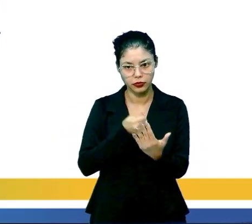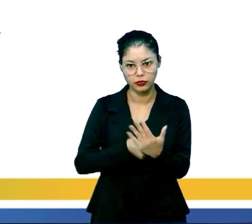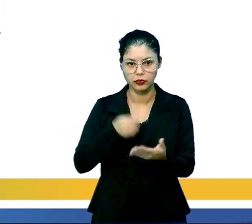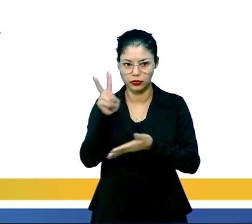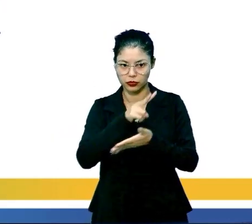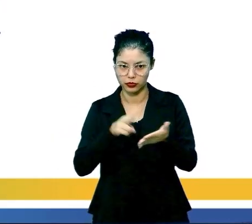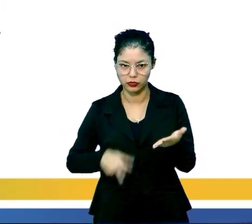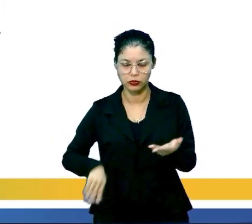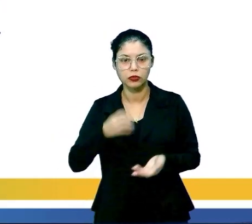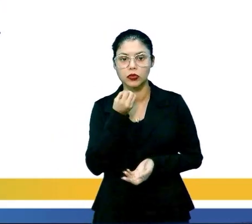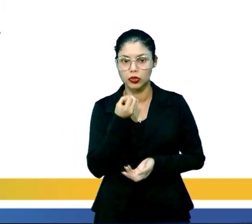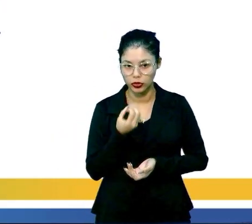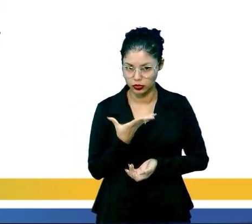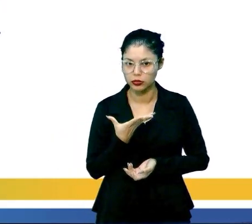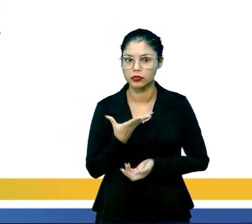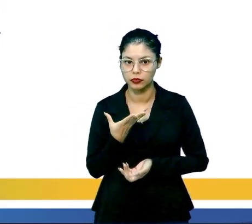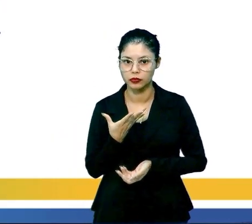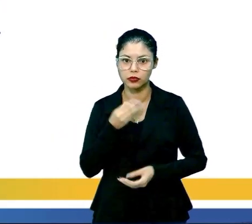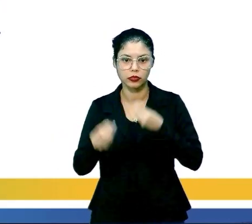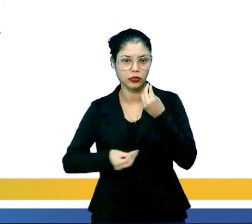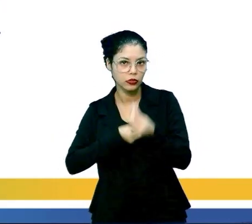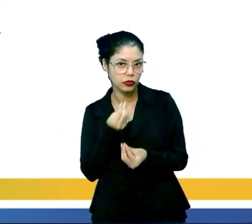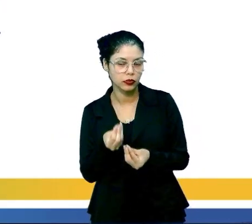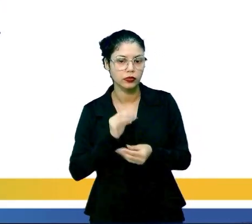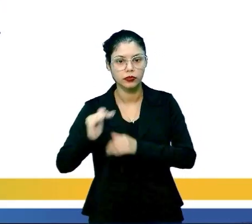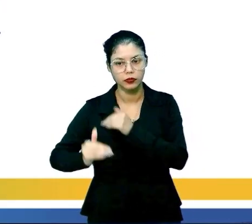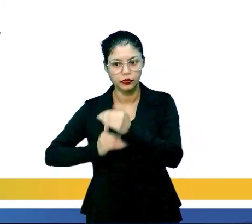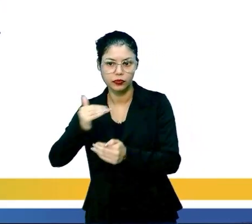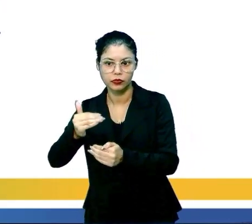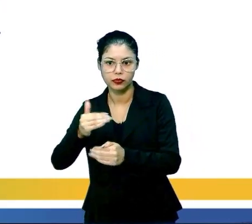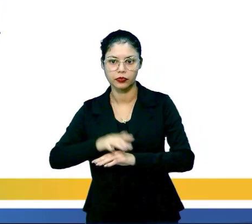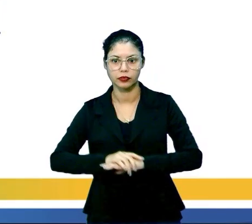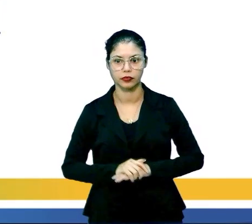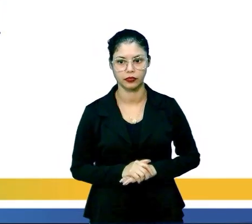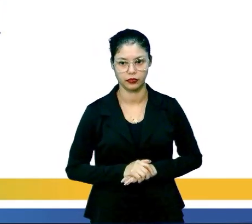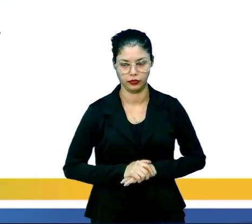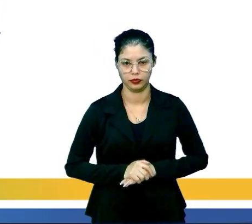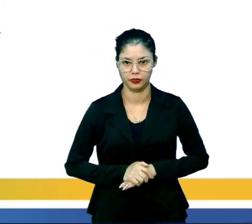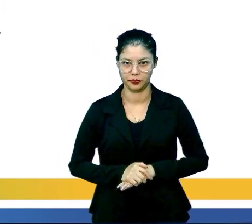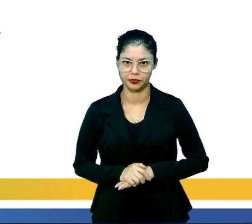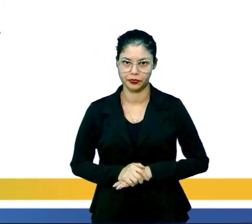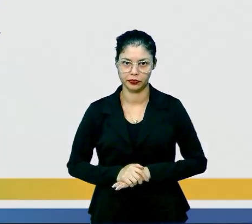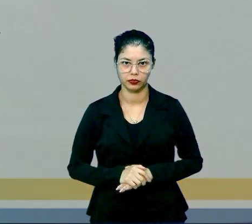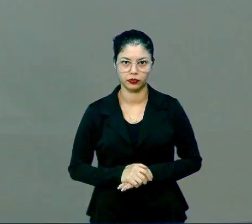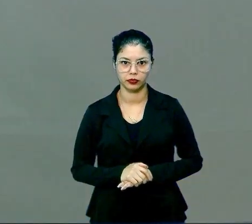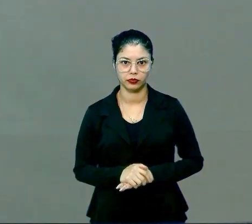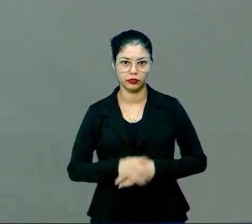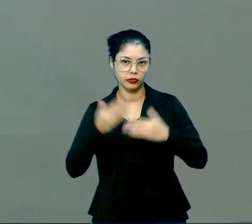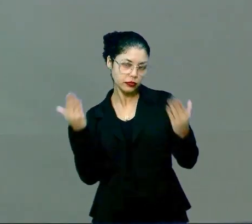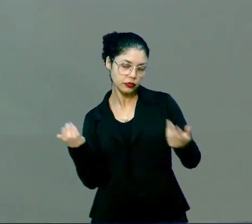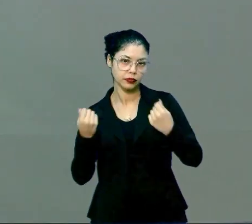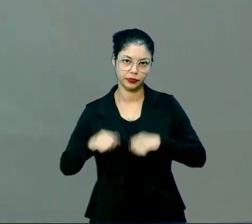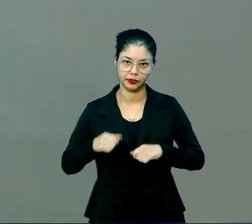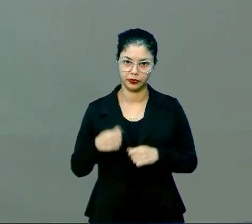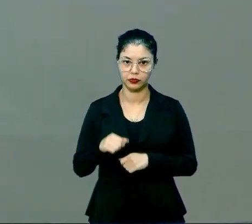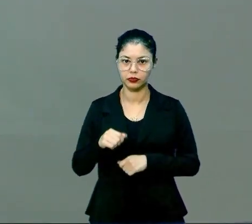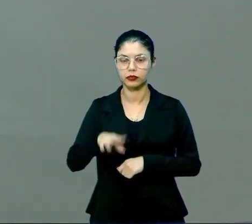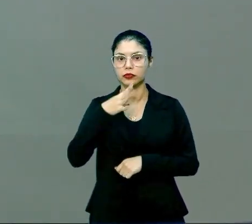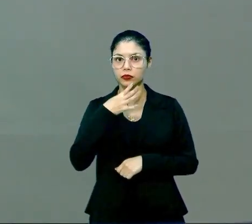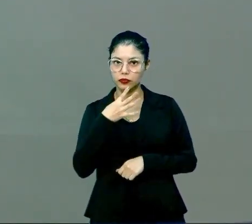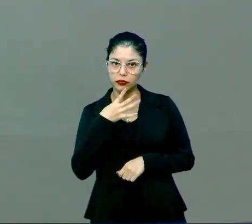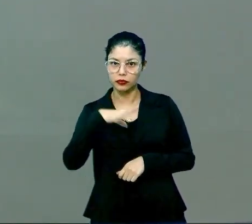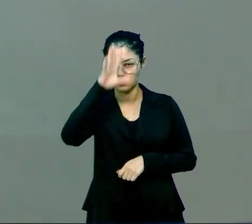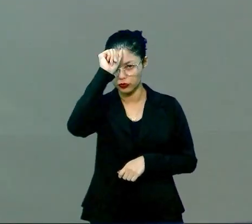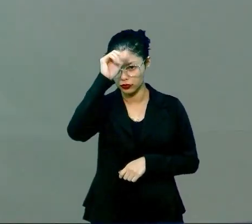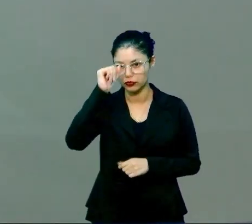processo de convencimento do leitor é uma boa maneira de fazer esse desenvolvimento. Então, assim, eu preciso ter